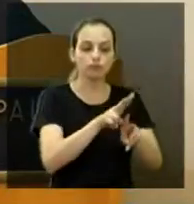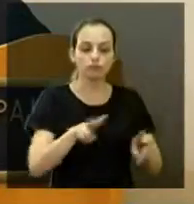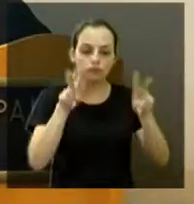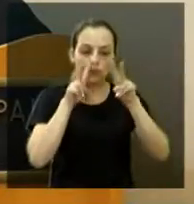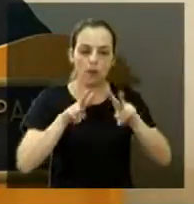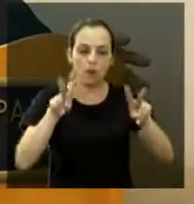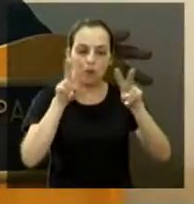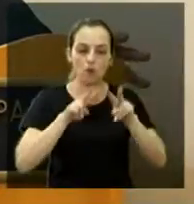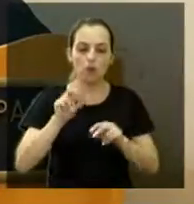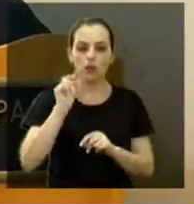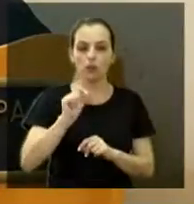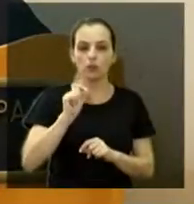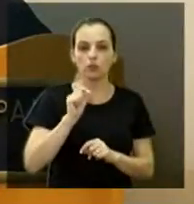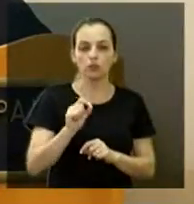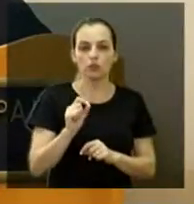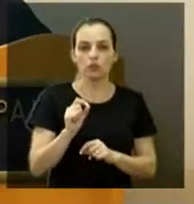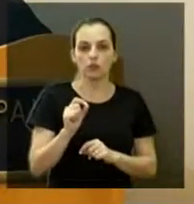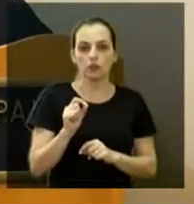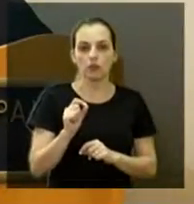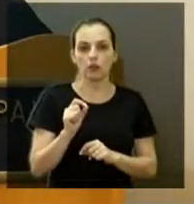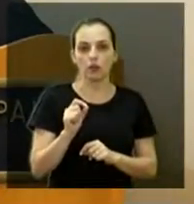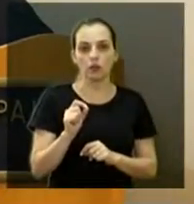vezes,